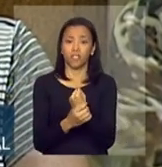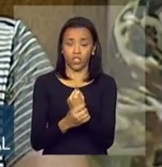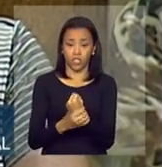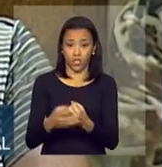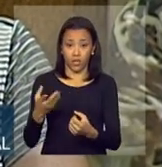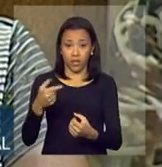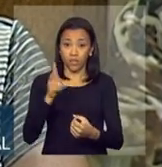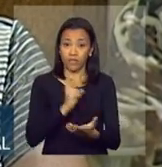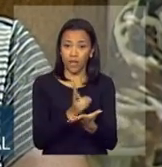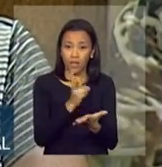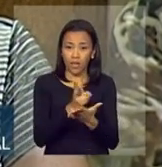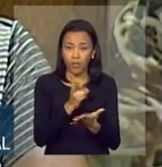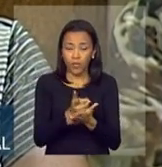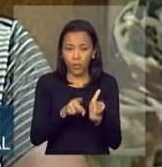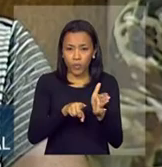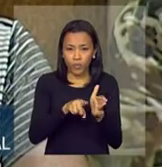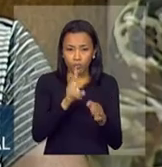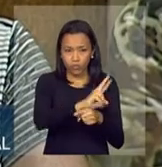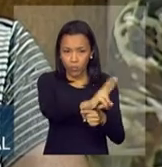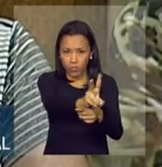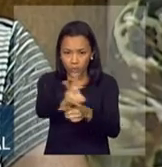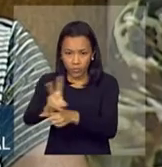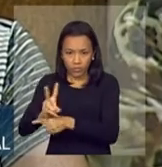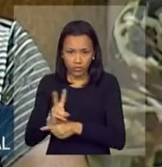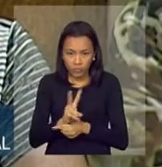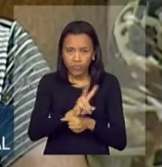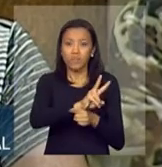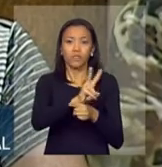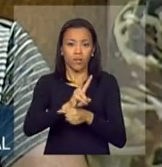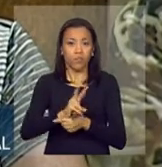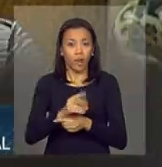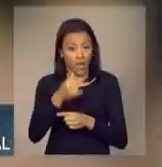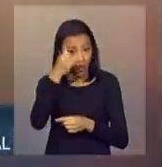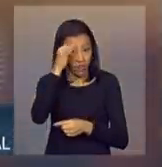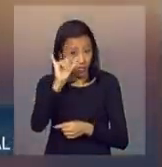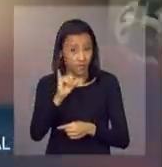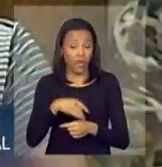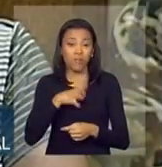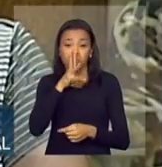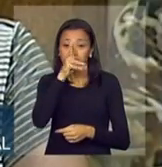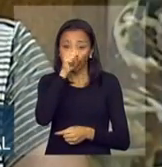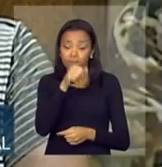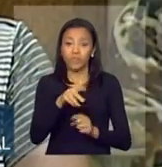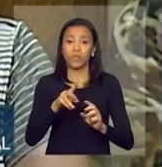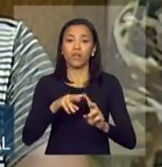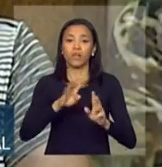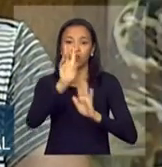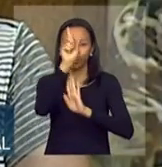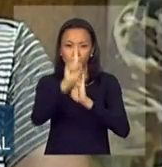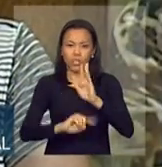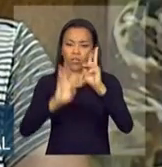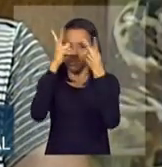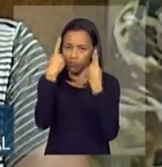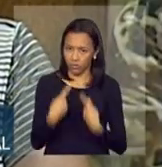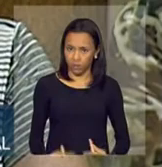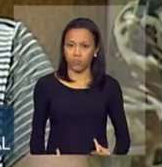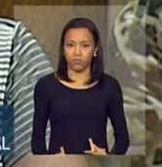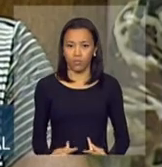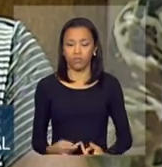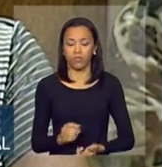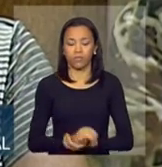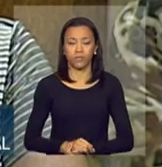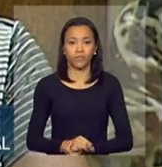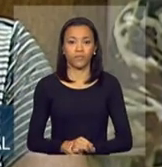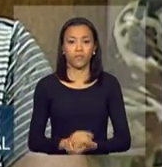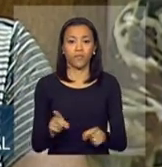da Comissão de Monitoramento de Violação do Direito Humano à Alimentação Adequada no âmbito do Conselho de Defesa do Direito da Pessoa Humana.